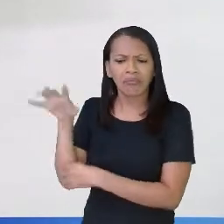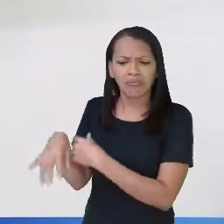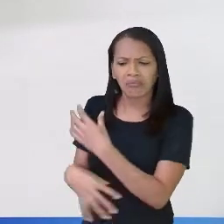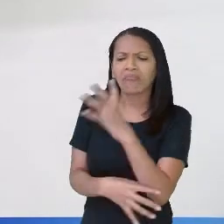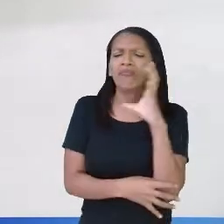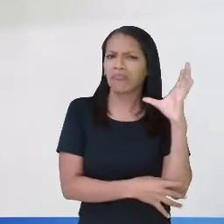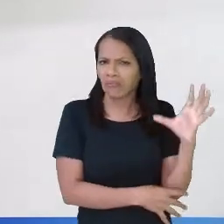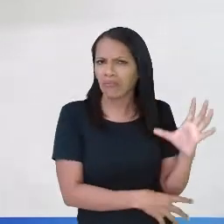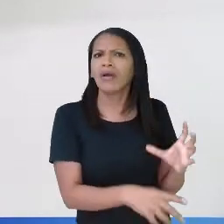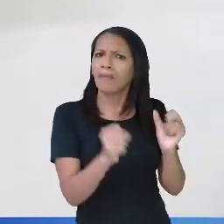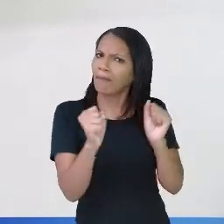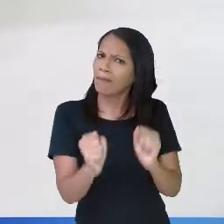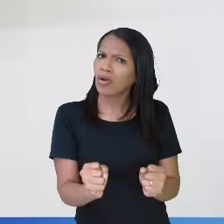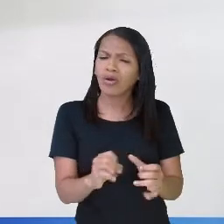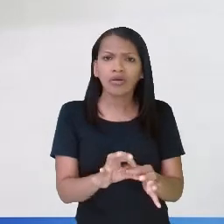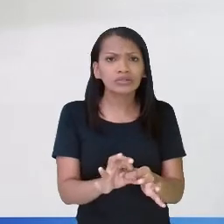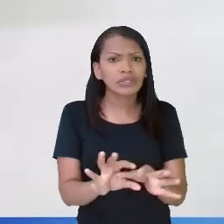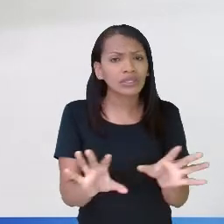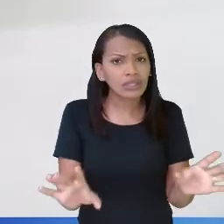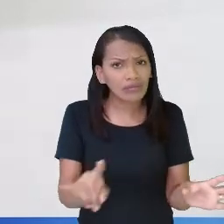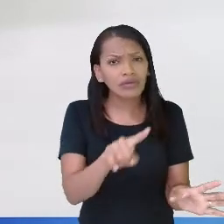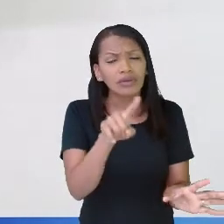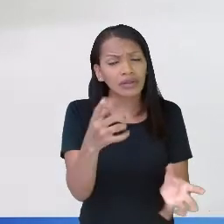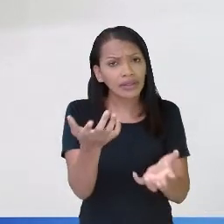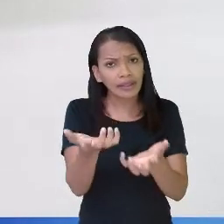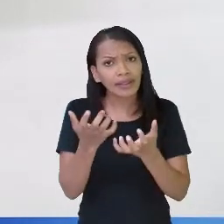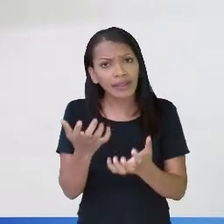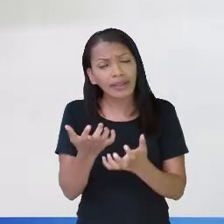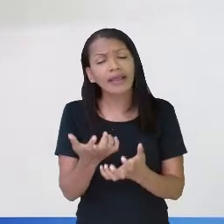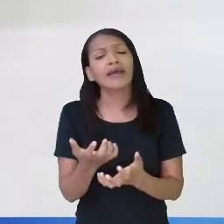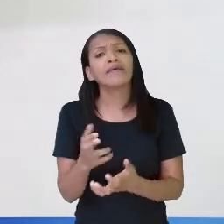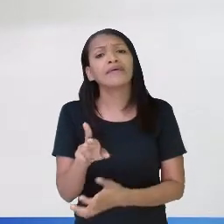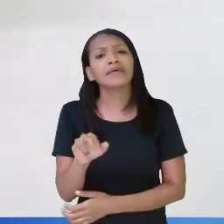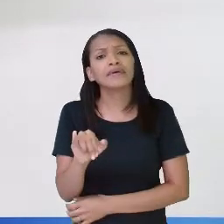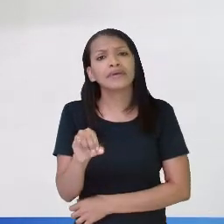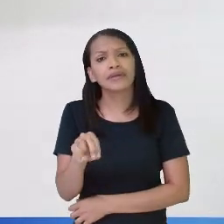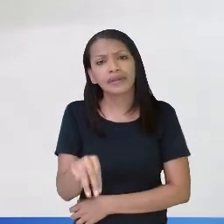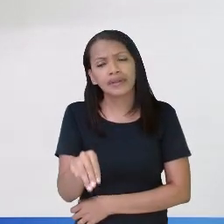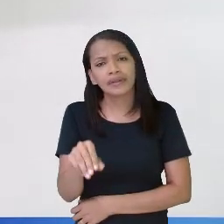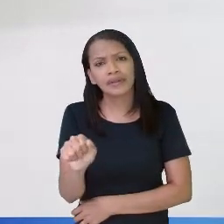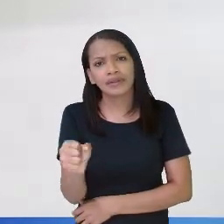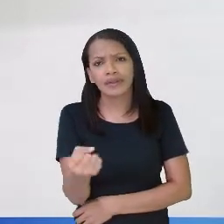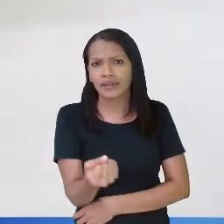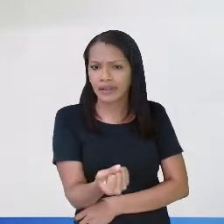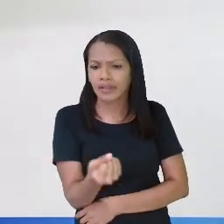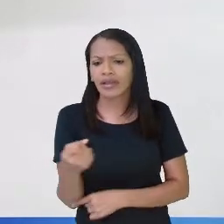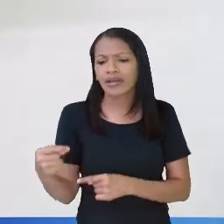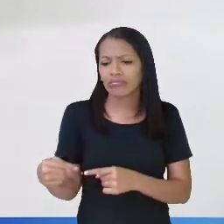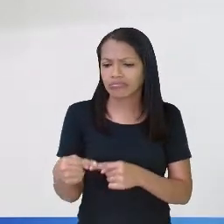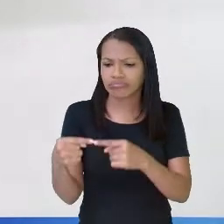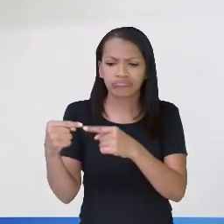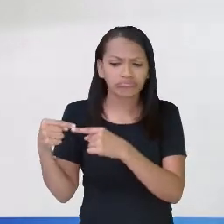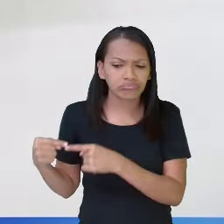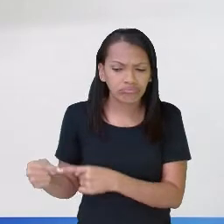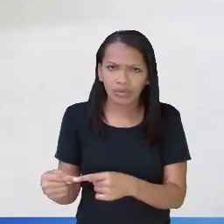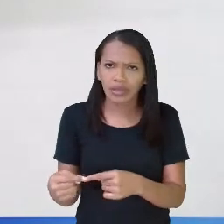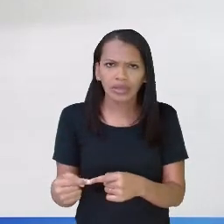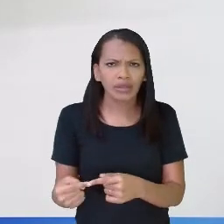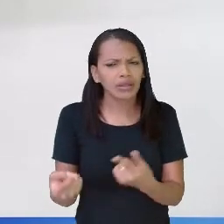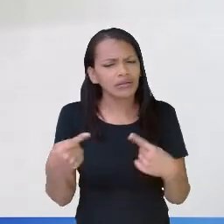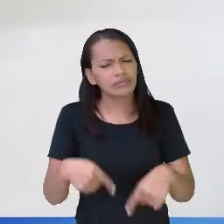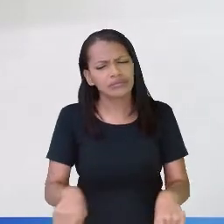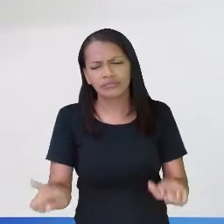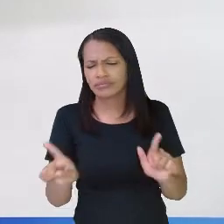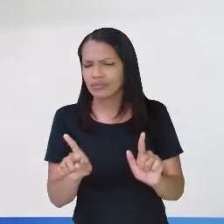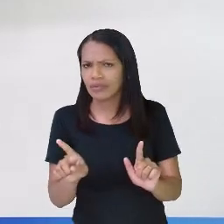vontade. Se você quiser colocar rimas, maravilha. Professora, minha inspiração veio diferente, eu não fiz assim, não tem problema,